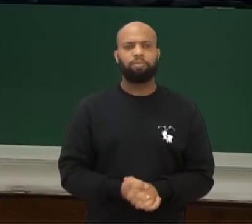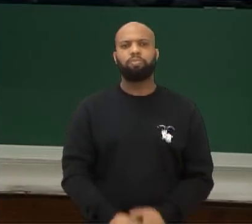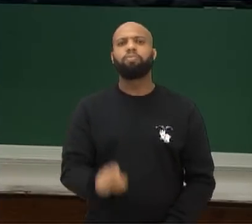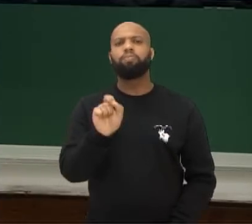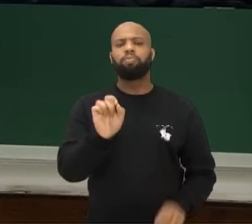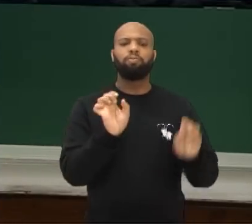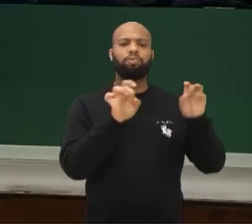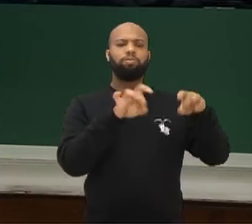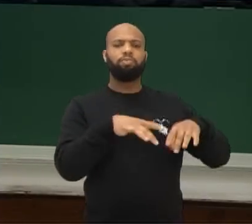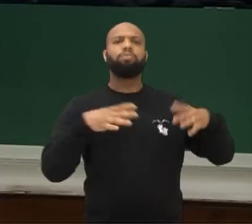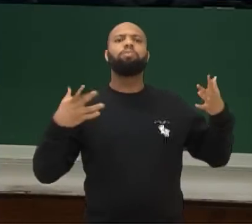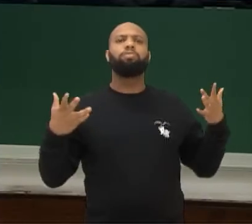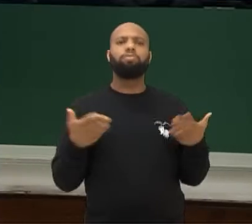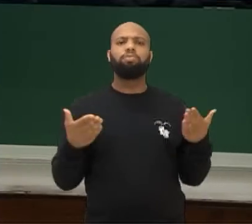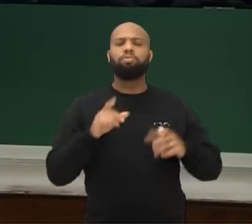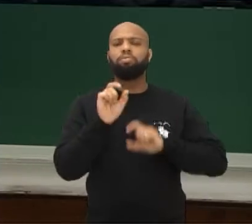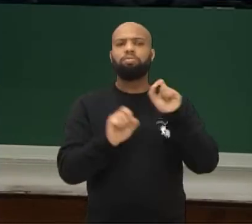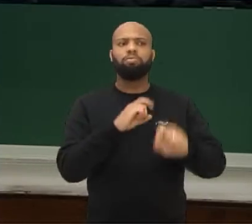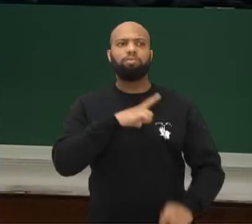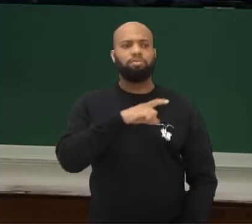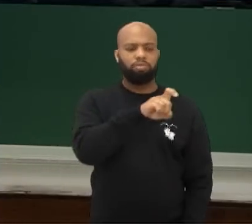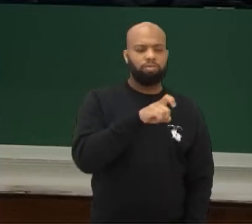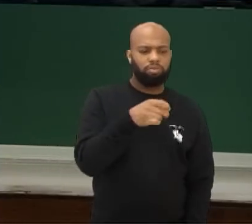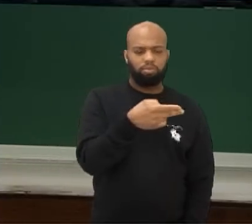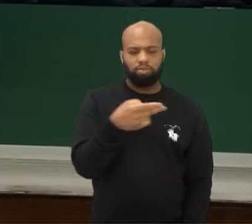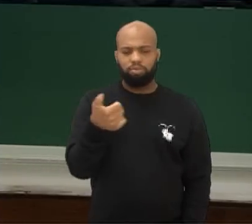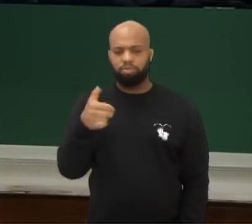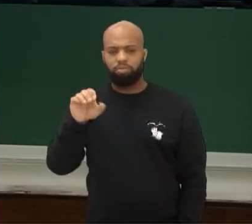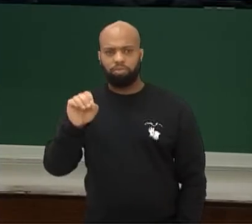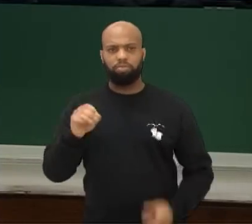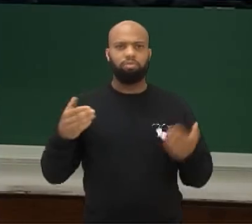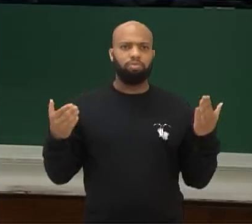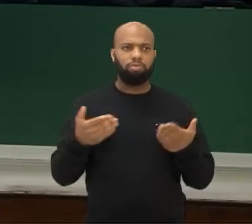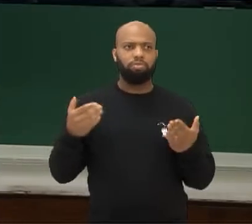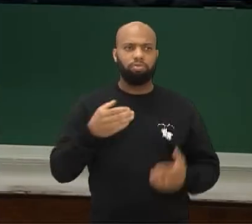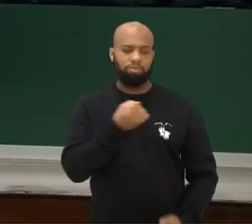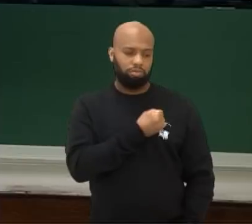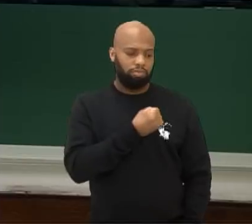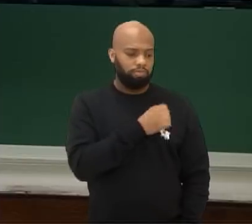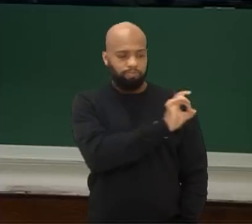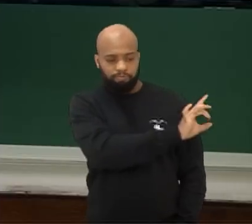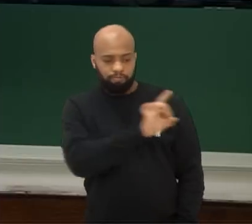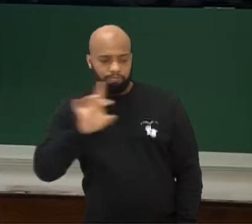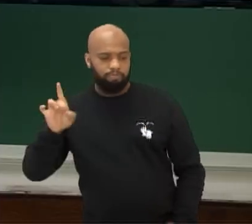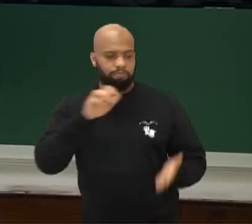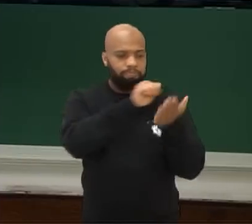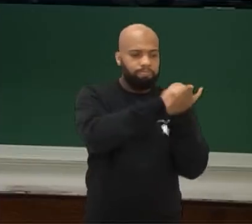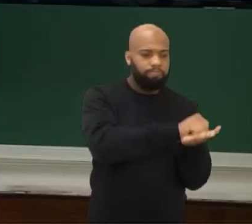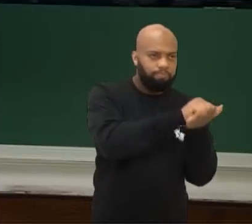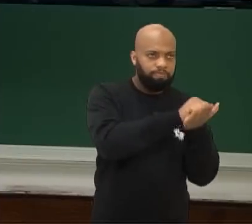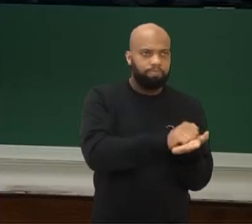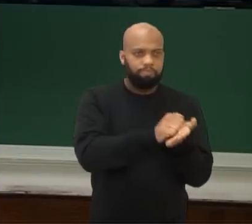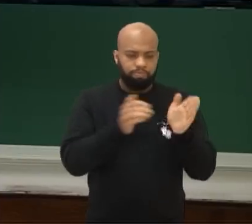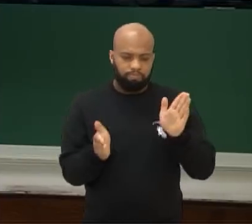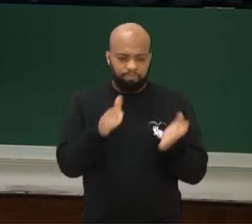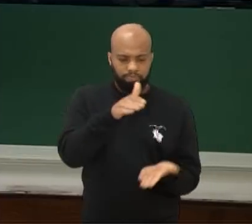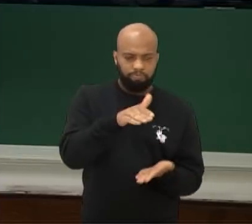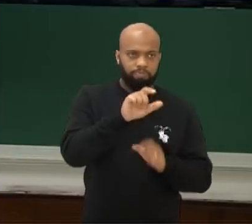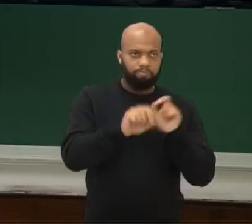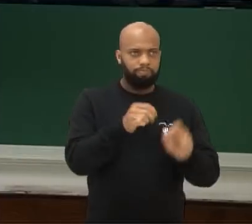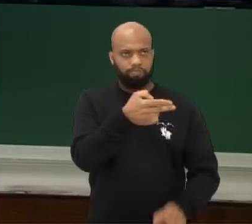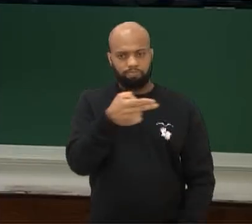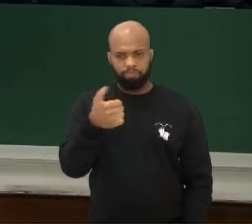vai sobrar para nós? X igual a 10. Então, o valor de cada massa, de cada cubinho, é igual